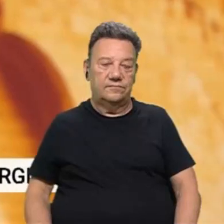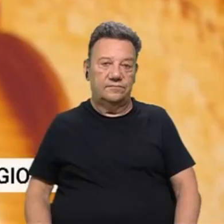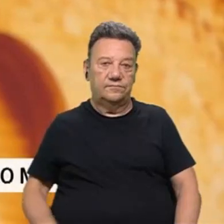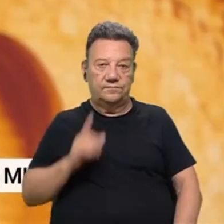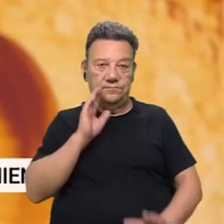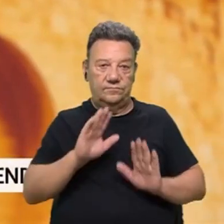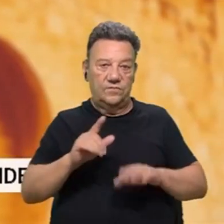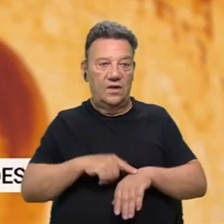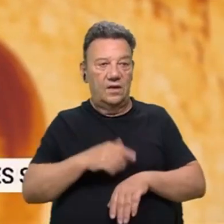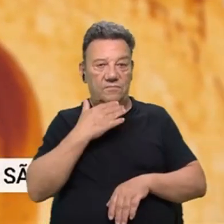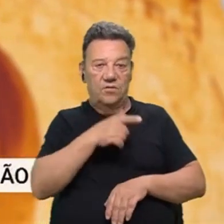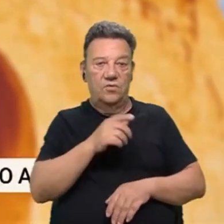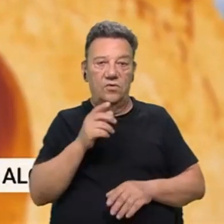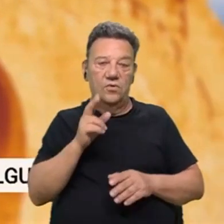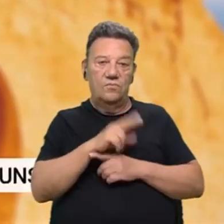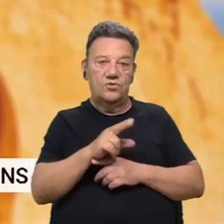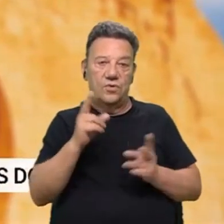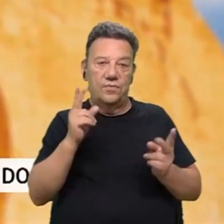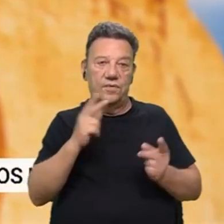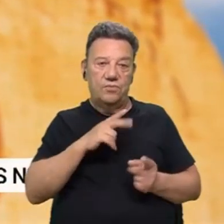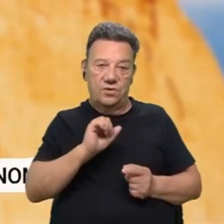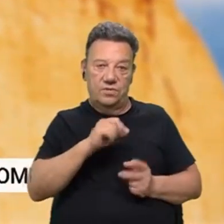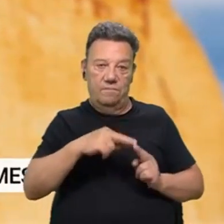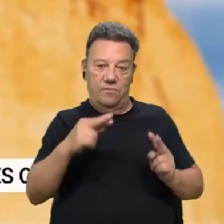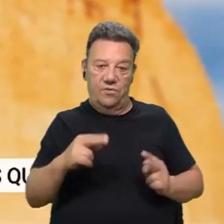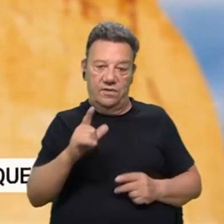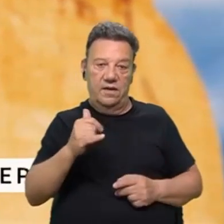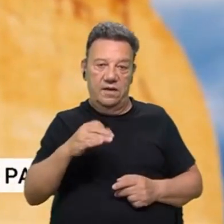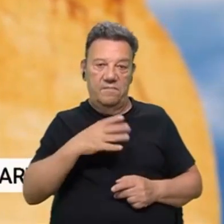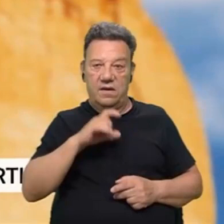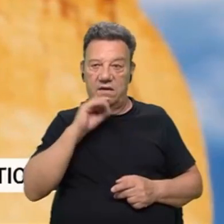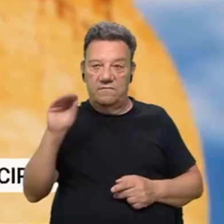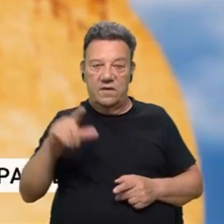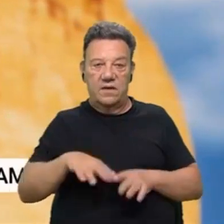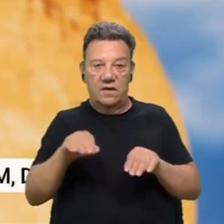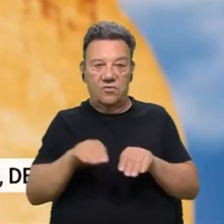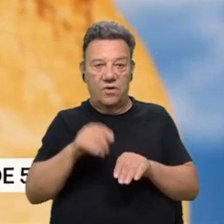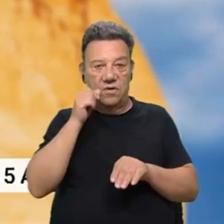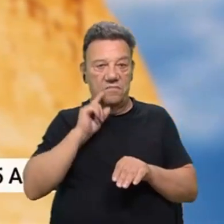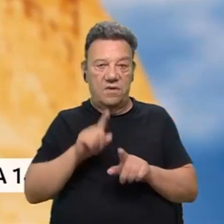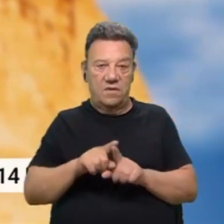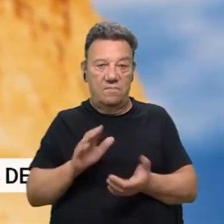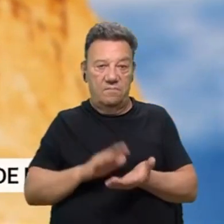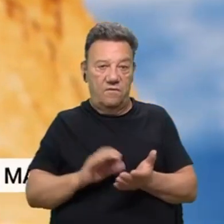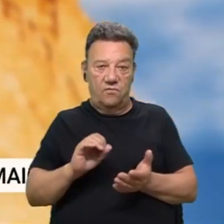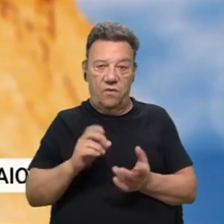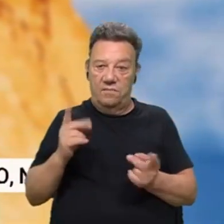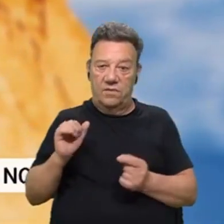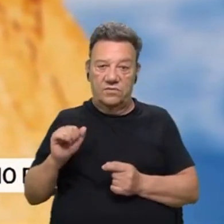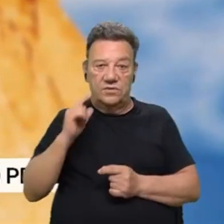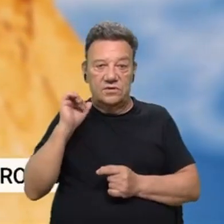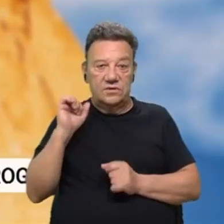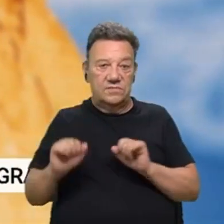a exposição temporária do Museu do brinquedo português ponto de Lima pretende alertar para a igualdade de gênero prova que não há brinquedos